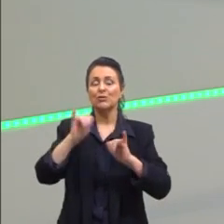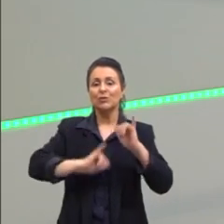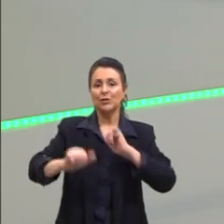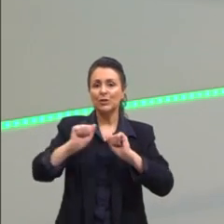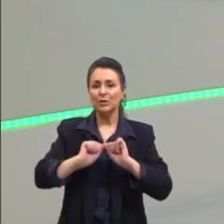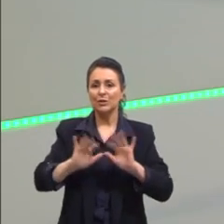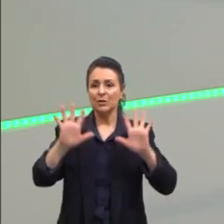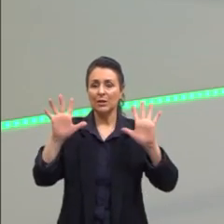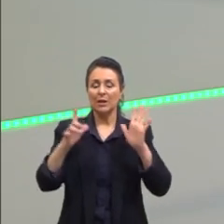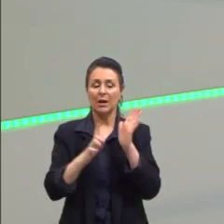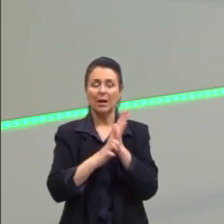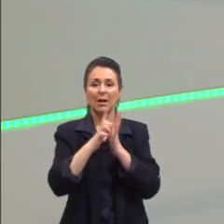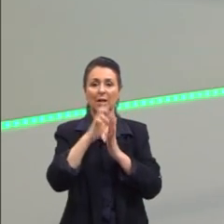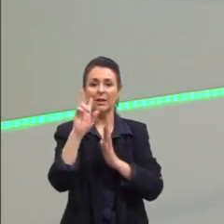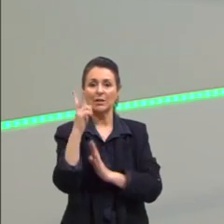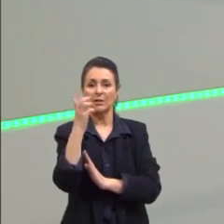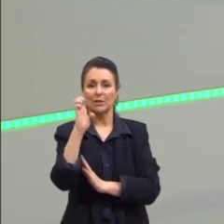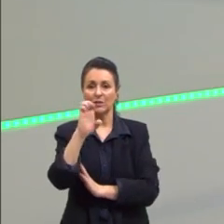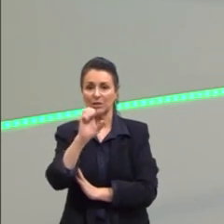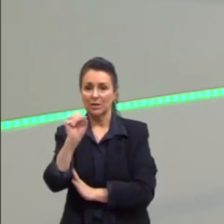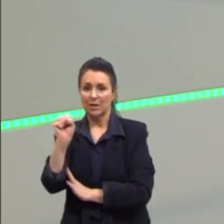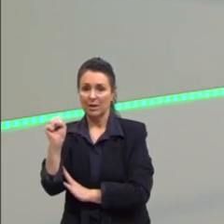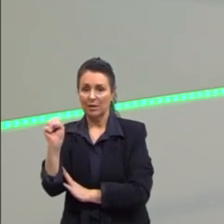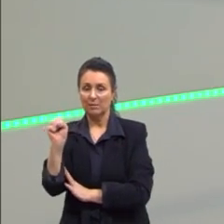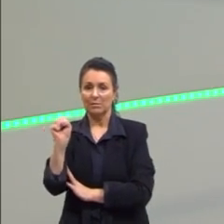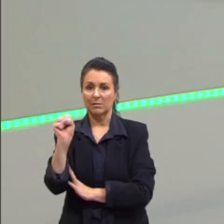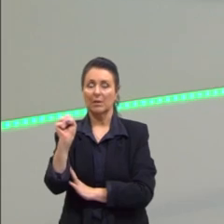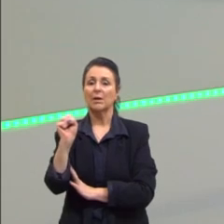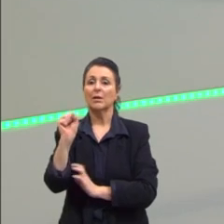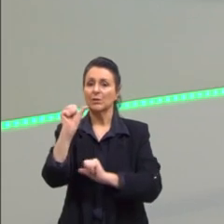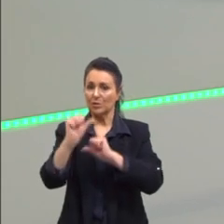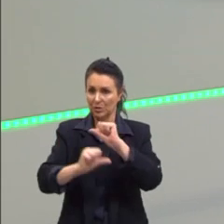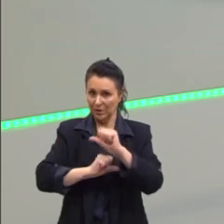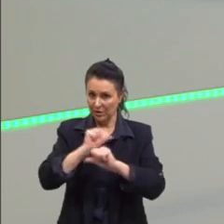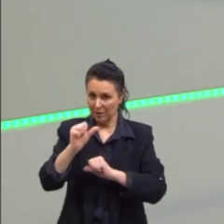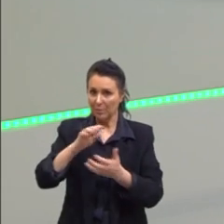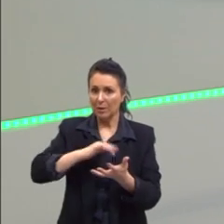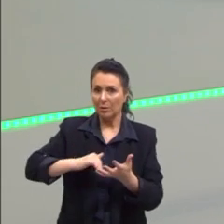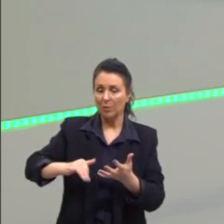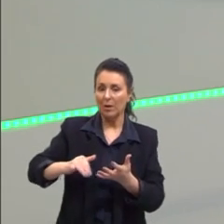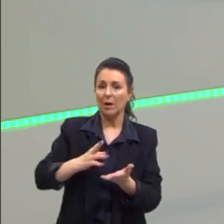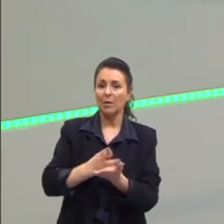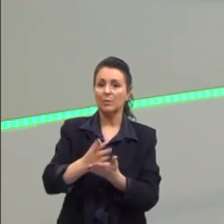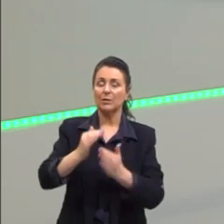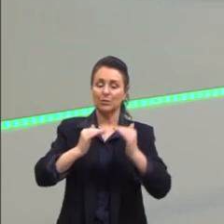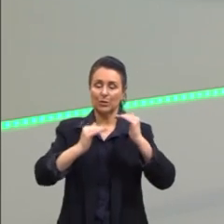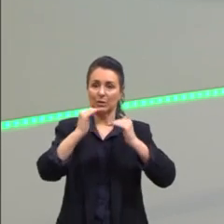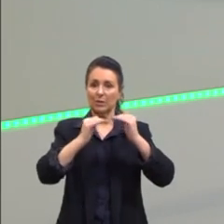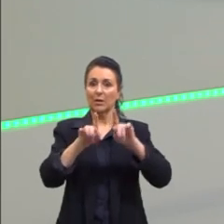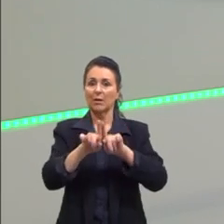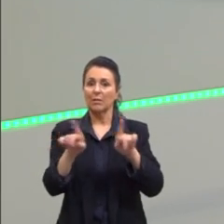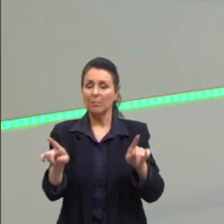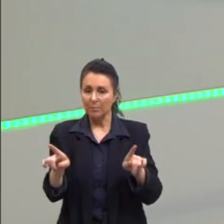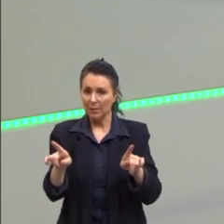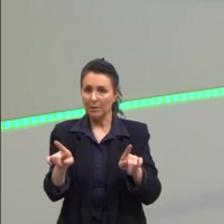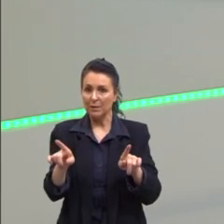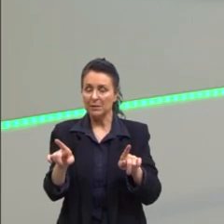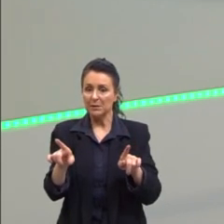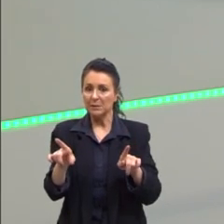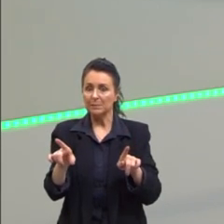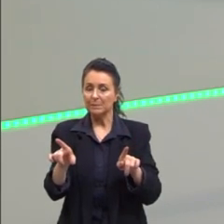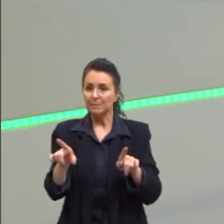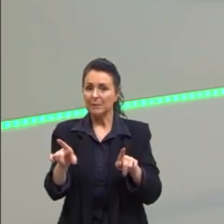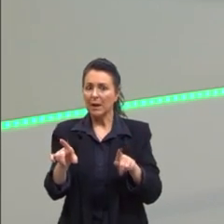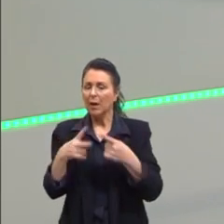estria a lei de has mesmo que a gente altere aqui para calcular a constante de equilíbrio Tá mas acaba sendo uma